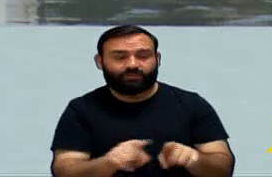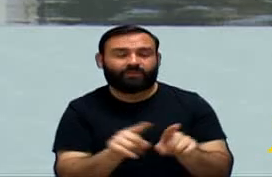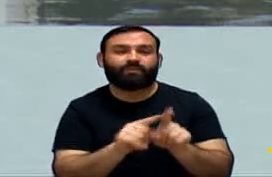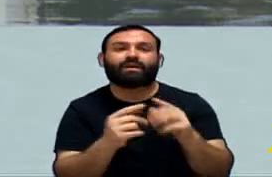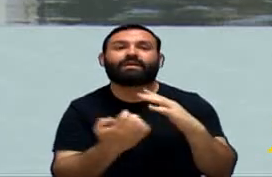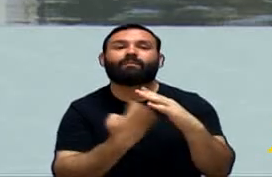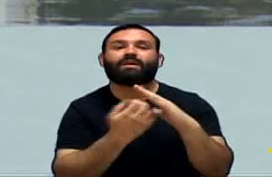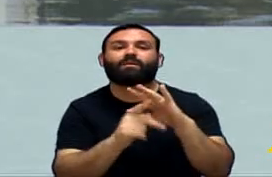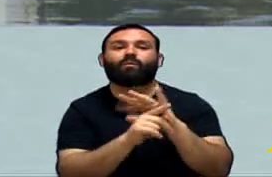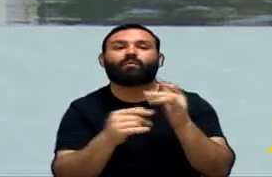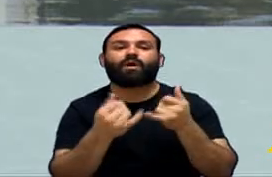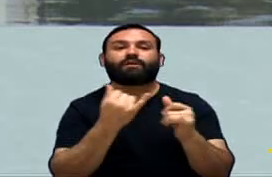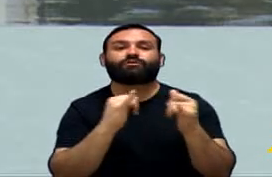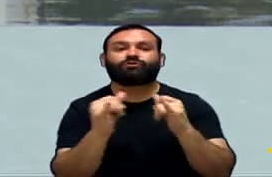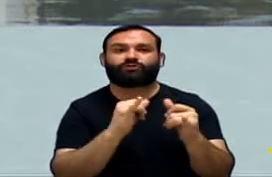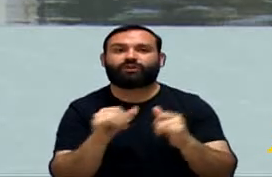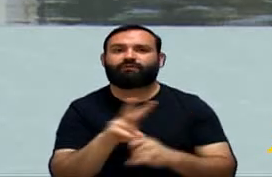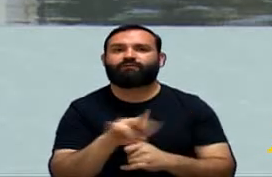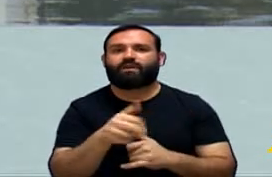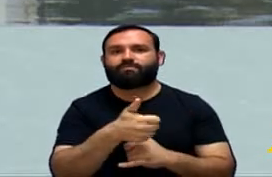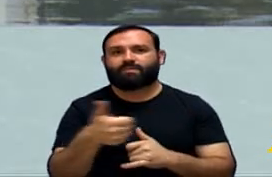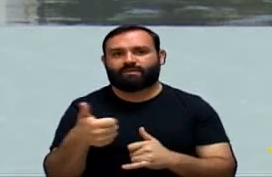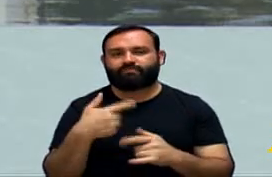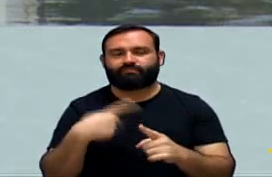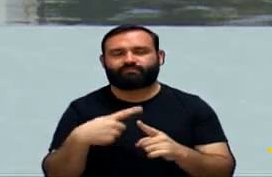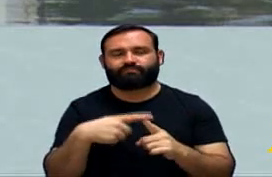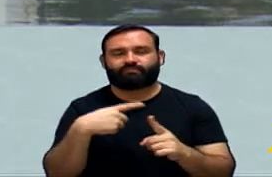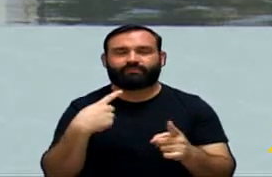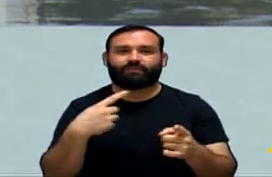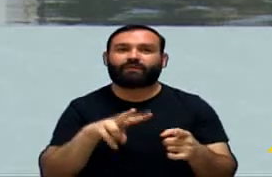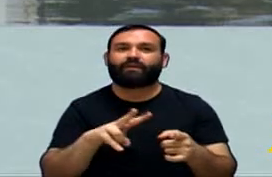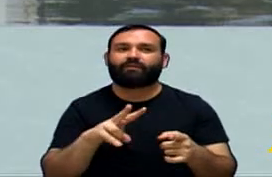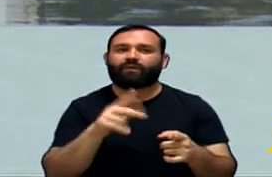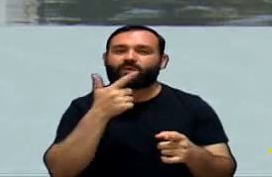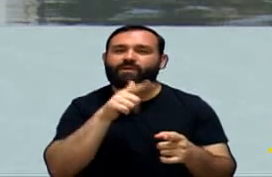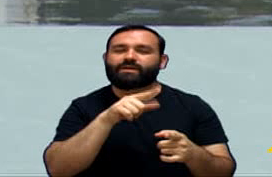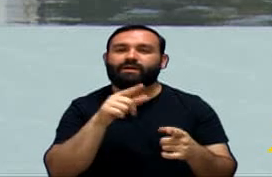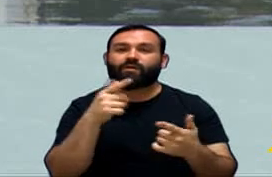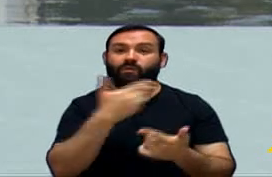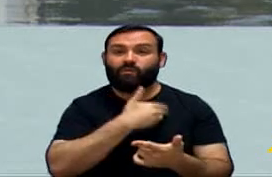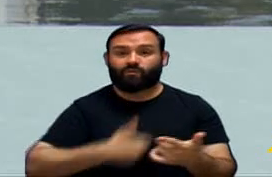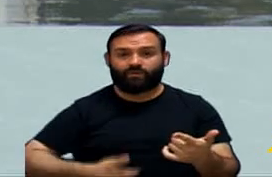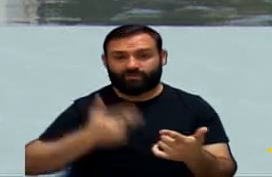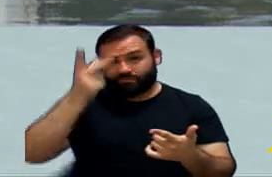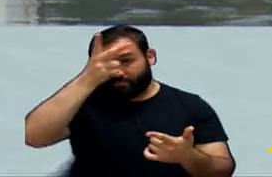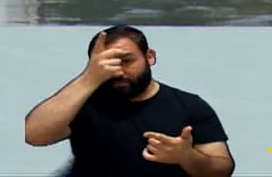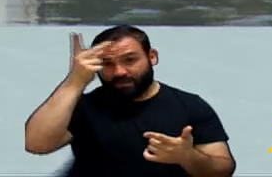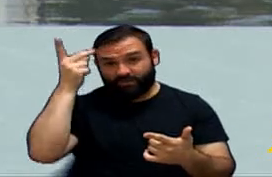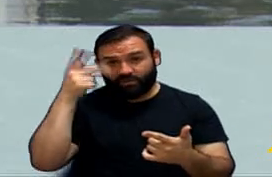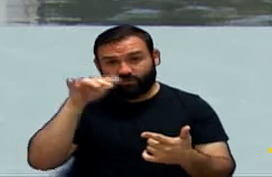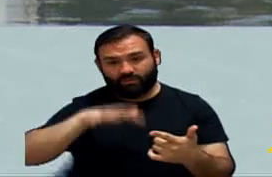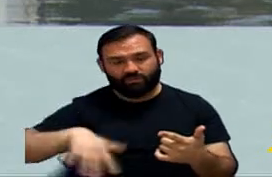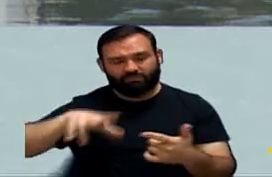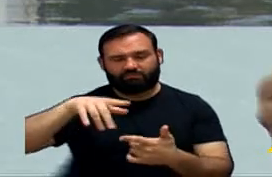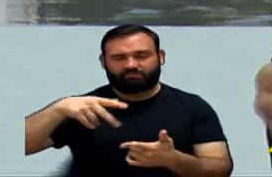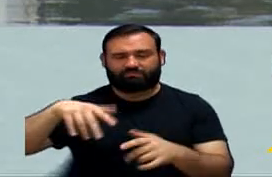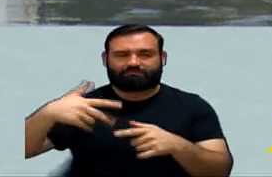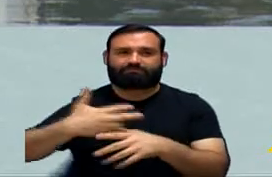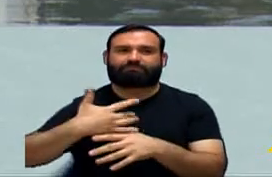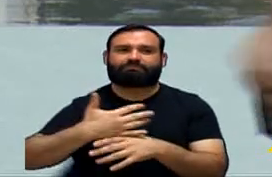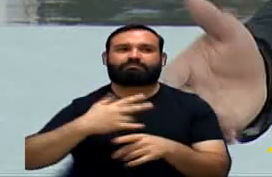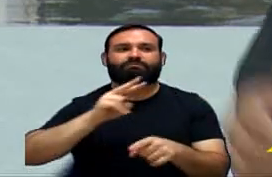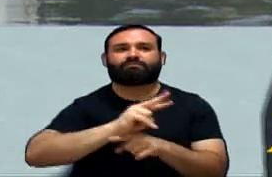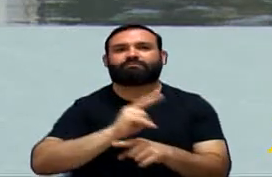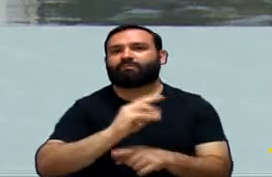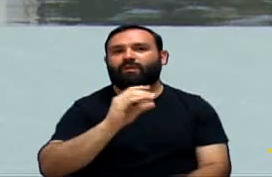concessionárias de energia Isso vai ser muito bom e muito positivo porque vai abrir espaço para o poder executivo ou seja para a Prefeitura do Município fiscalizar por